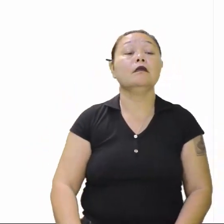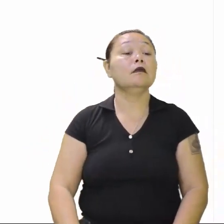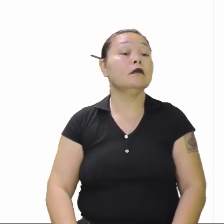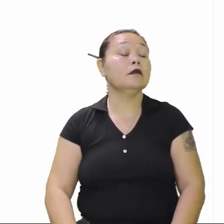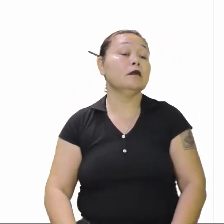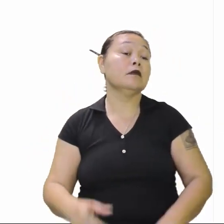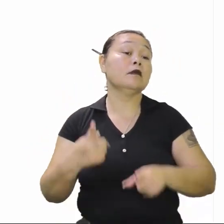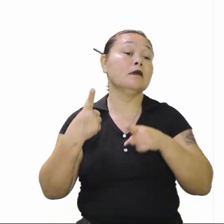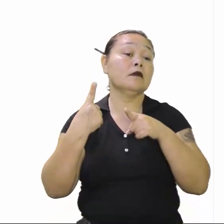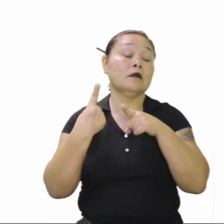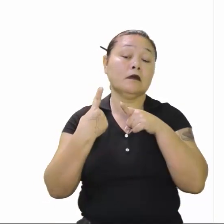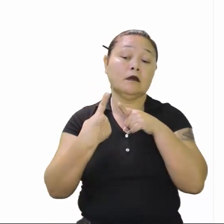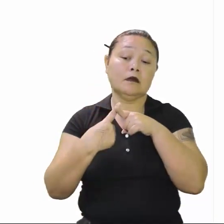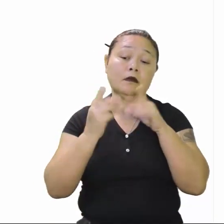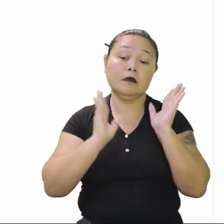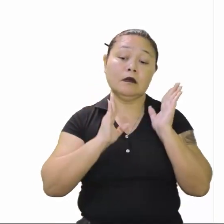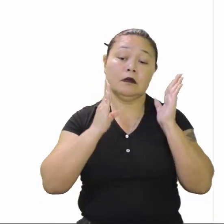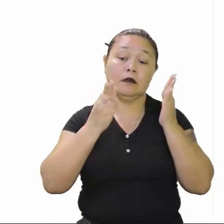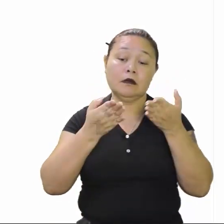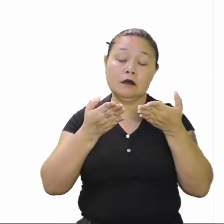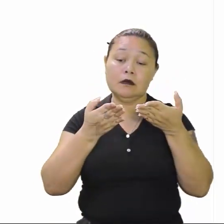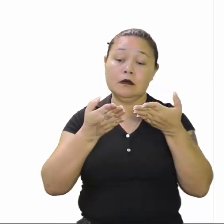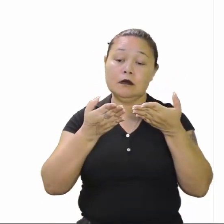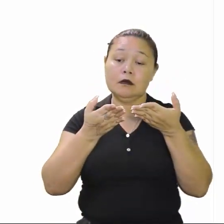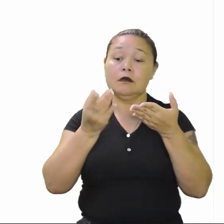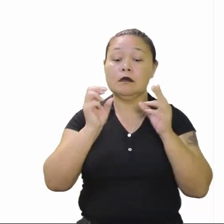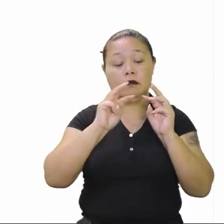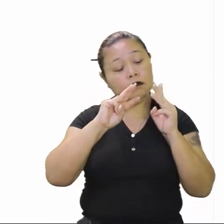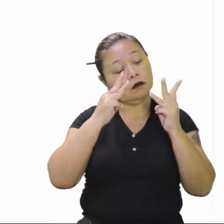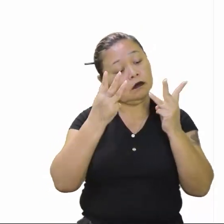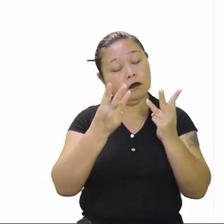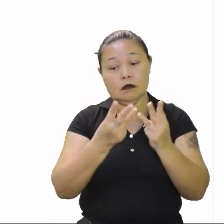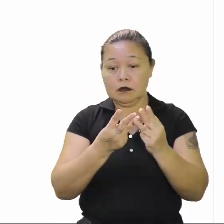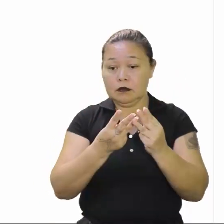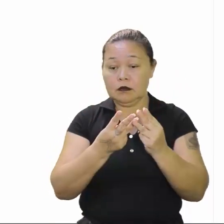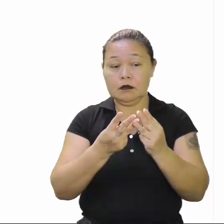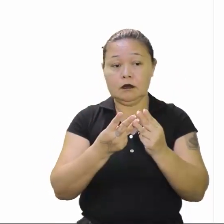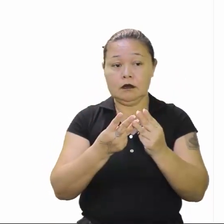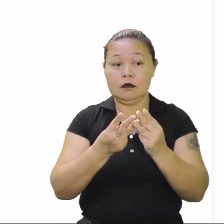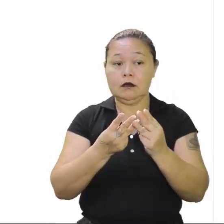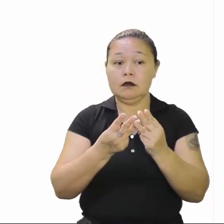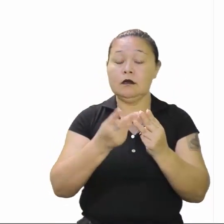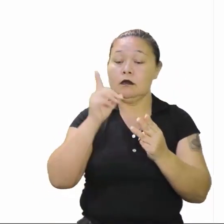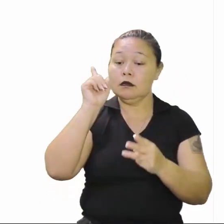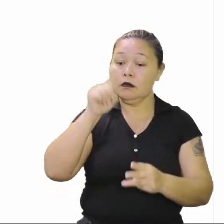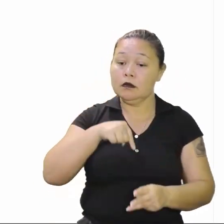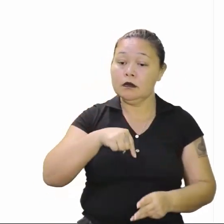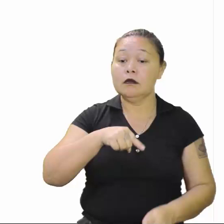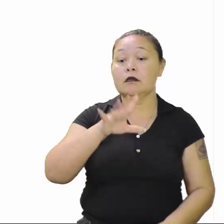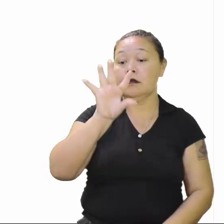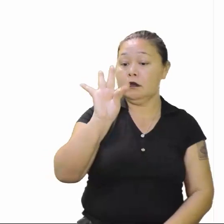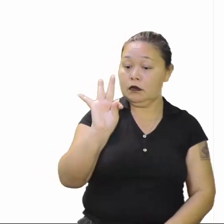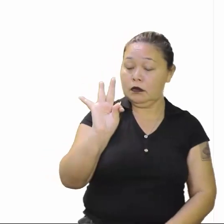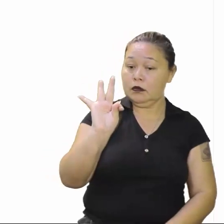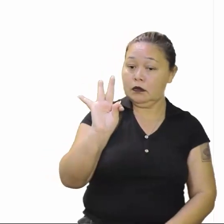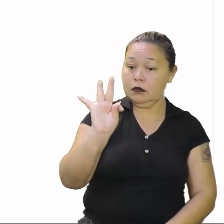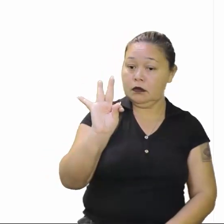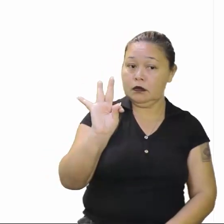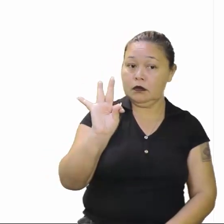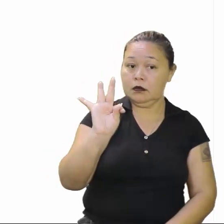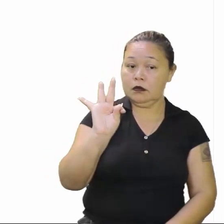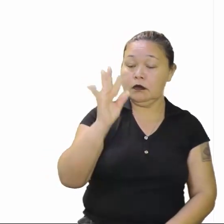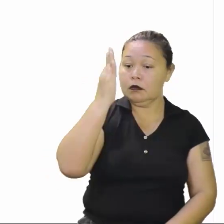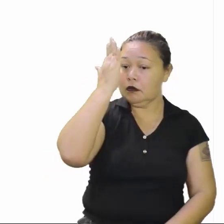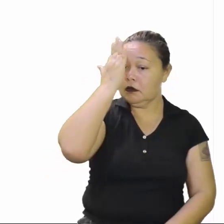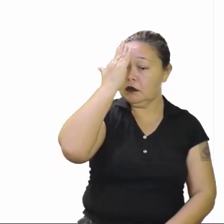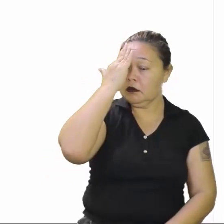Porque, com relação à grandeza massa, a unidade é tonelada. Então,